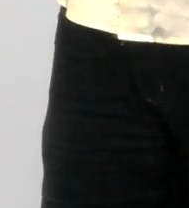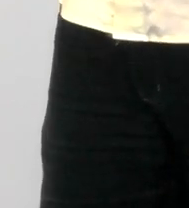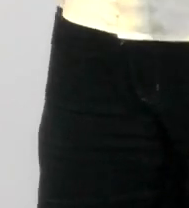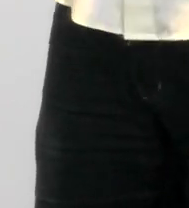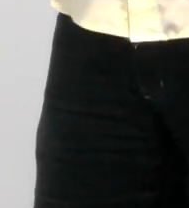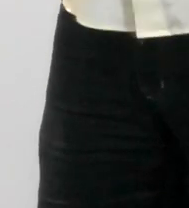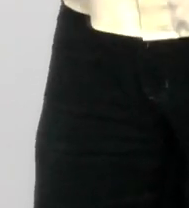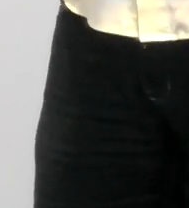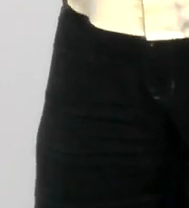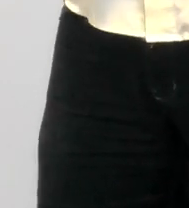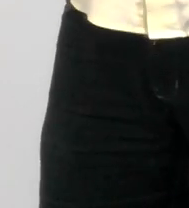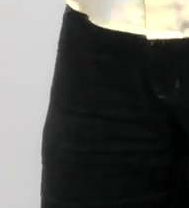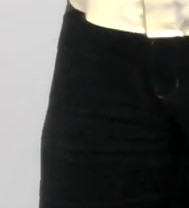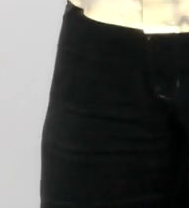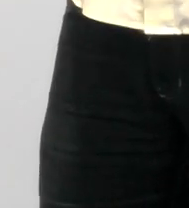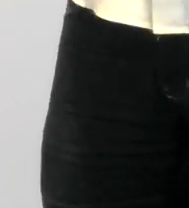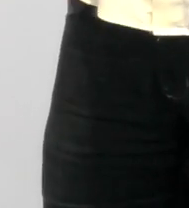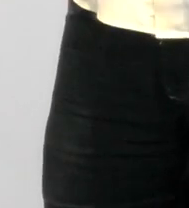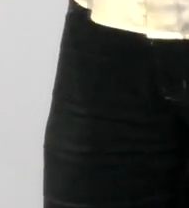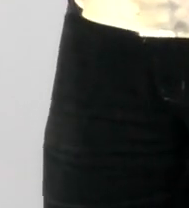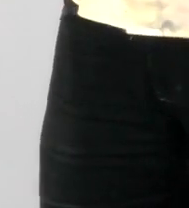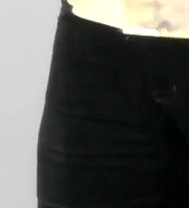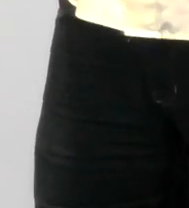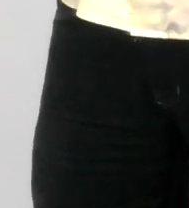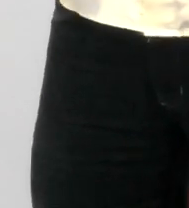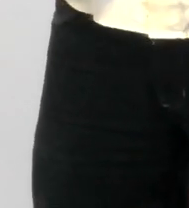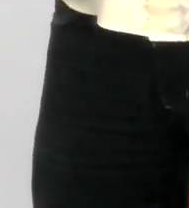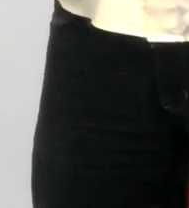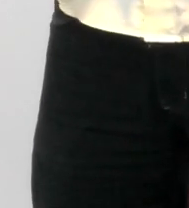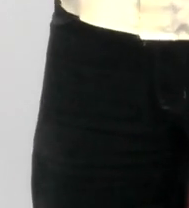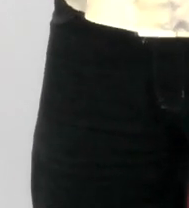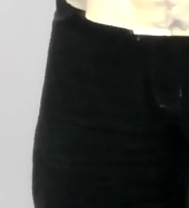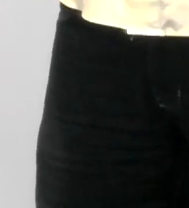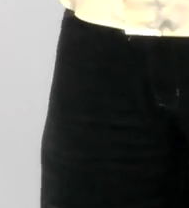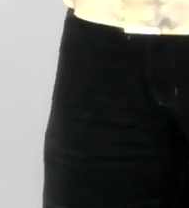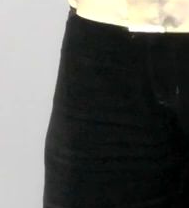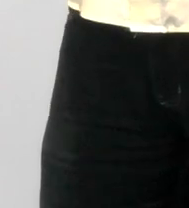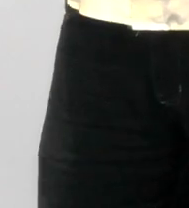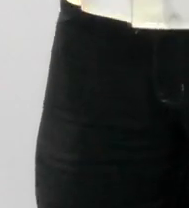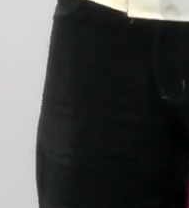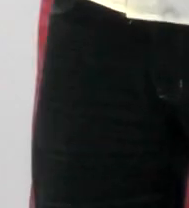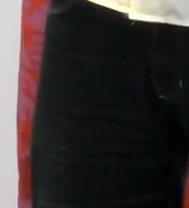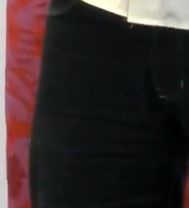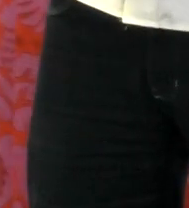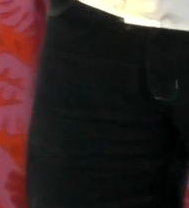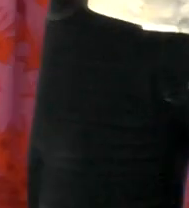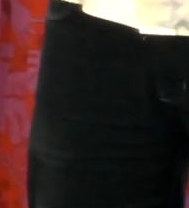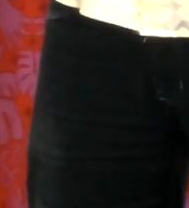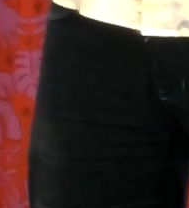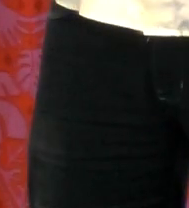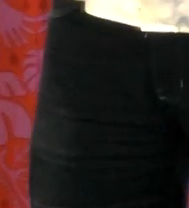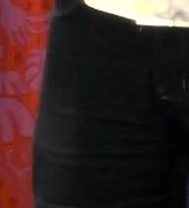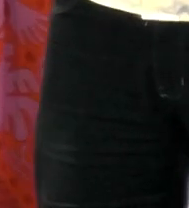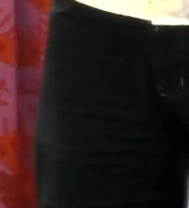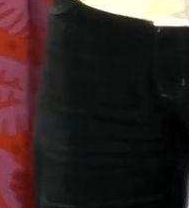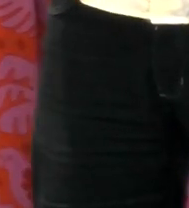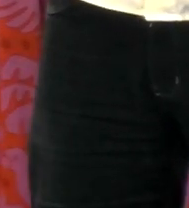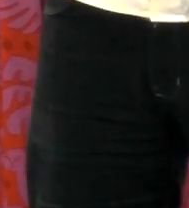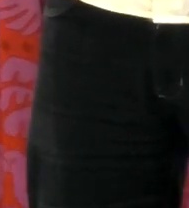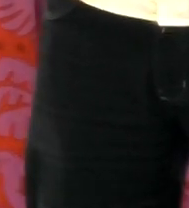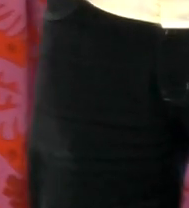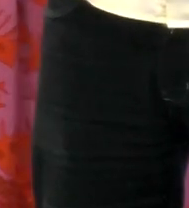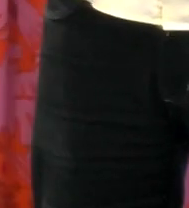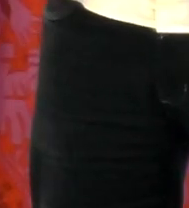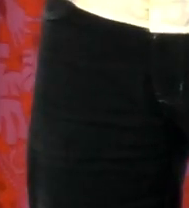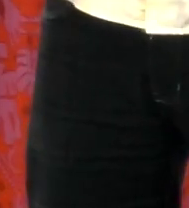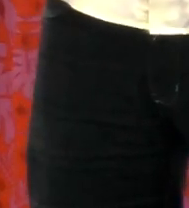forma por quê quando a gente contratou com vocês com os planos de saúde nós não sabíamos que os nossos filhos eram autistas vocês ofert o